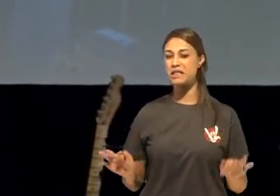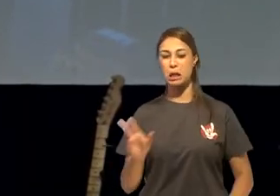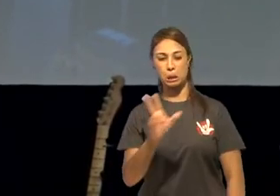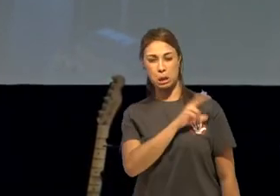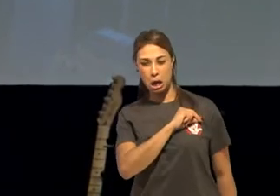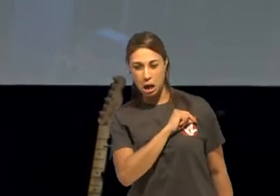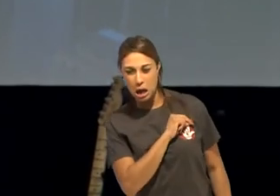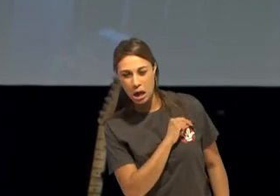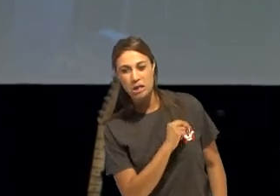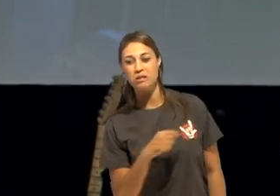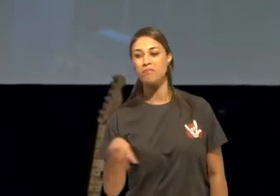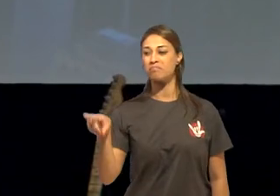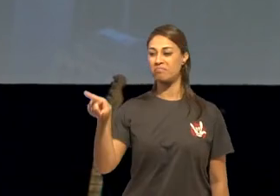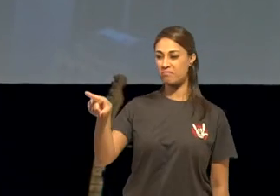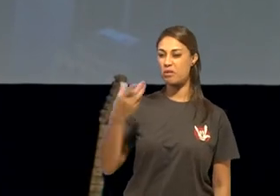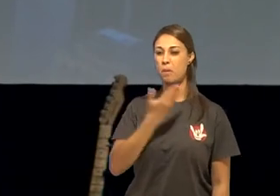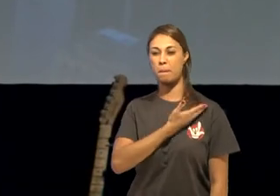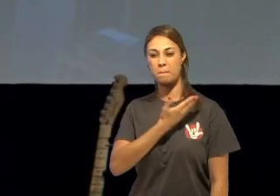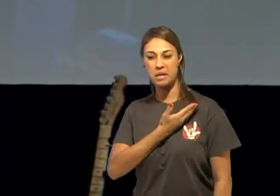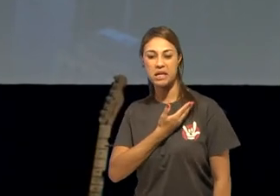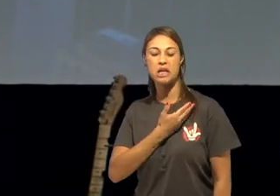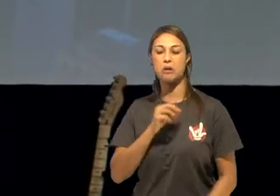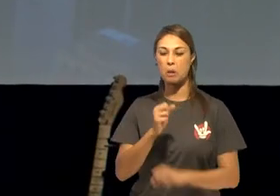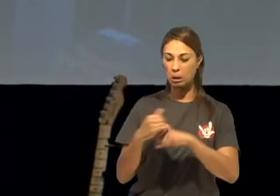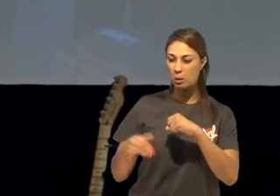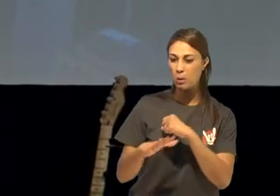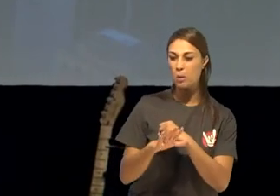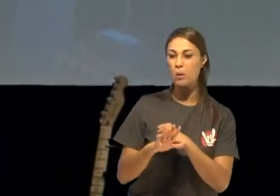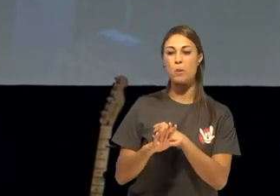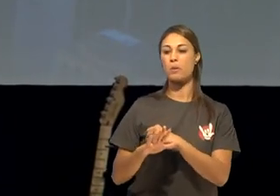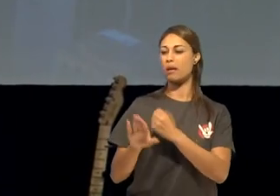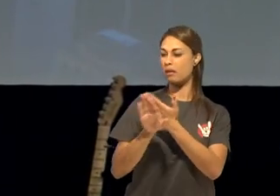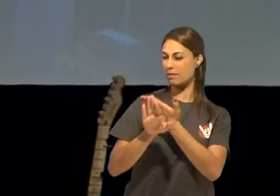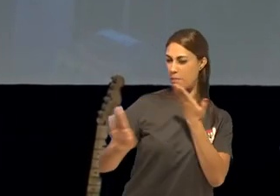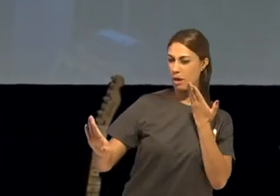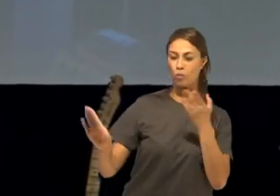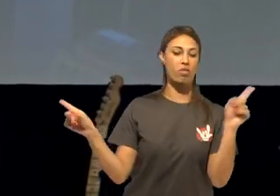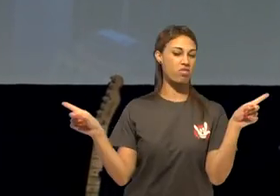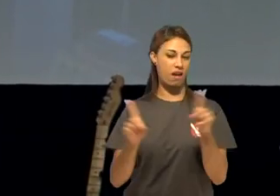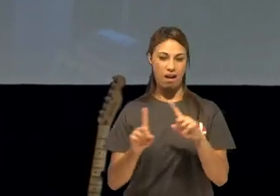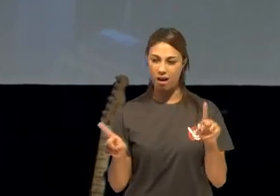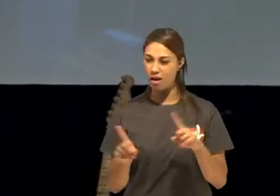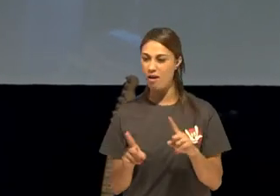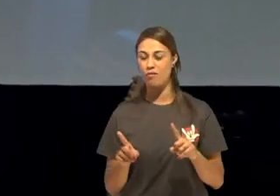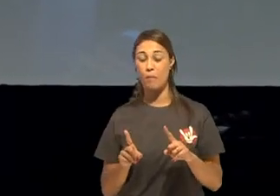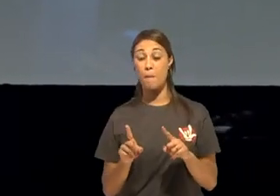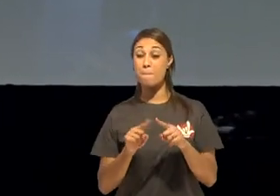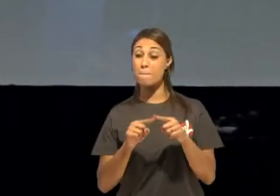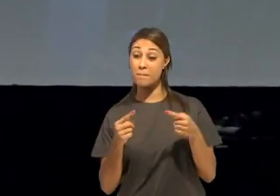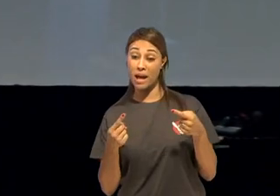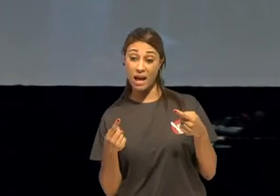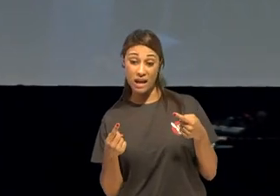me separou daquela pessoa. Mas talvez em alguns outros casos você fala: meu Deus,